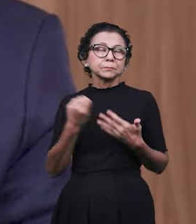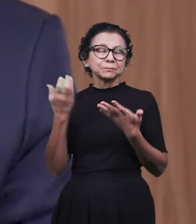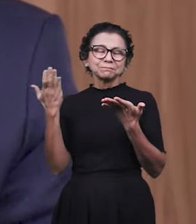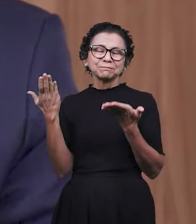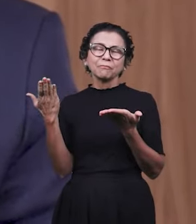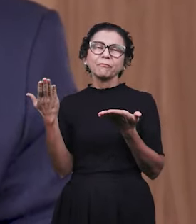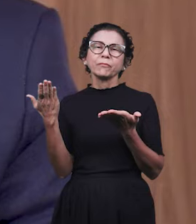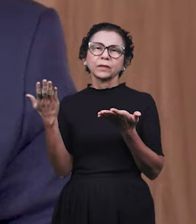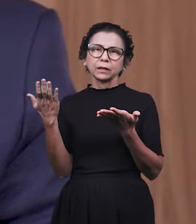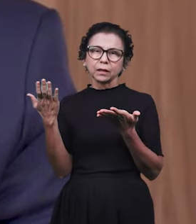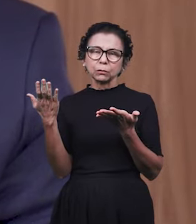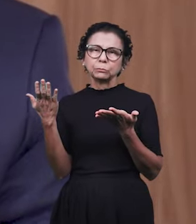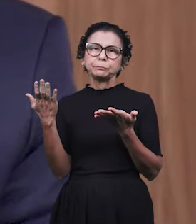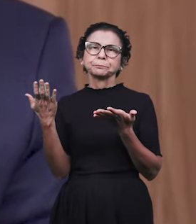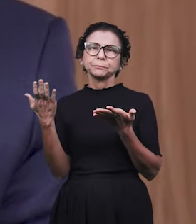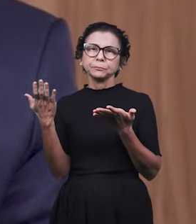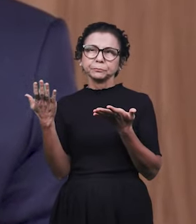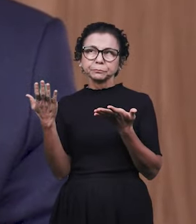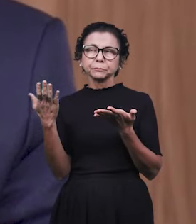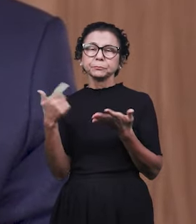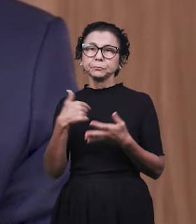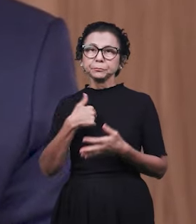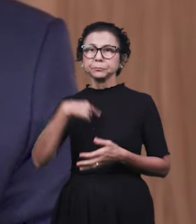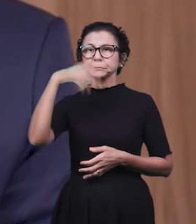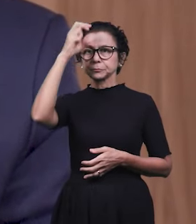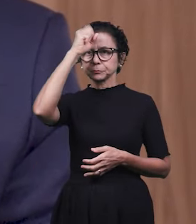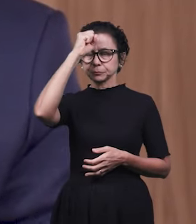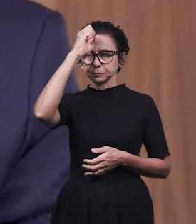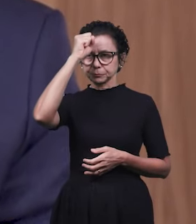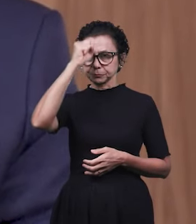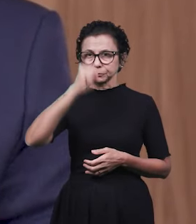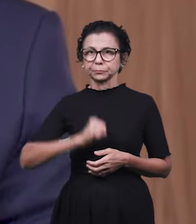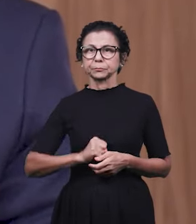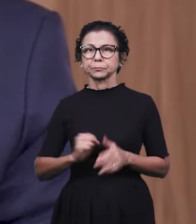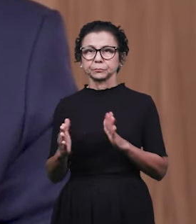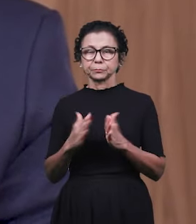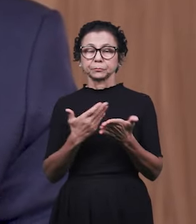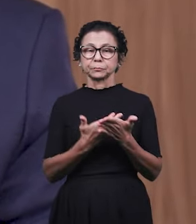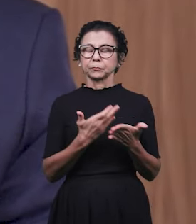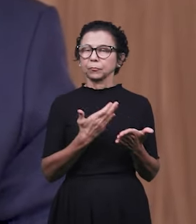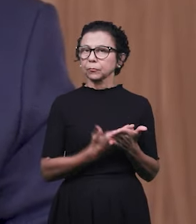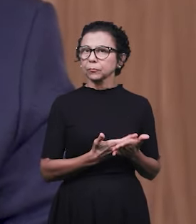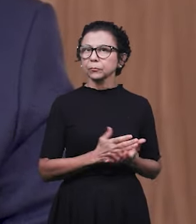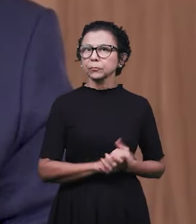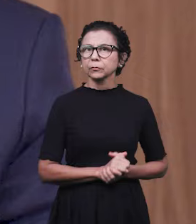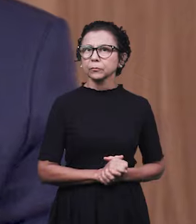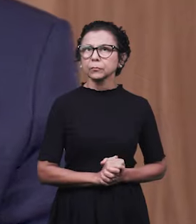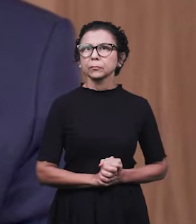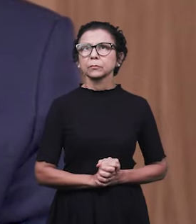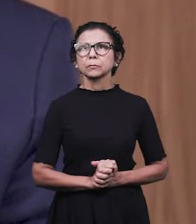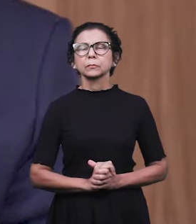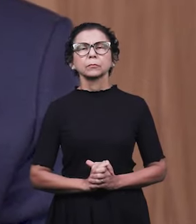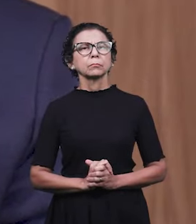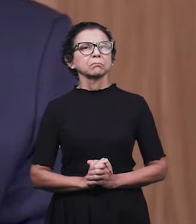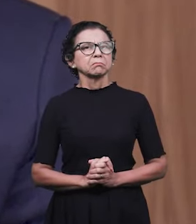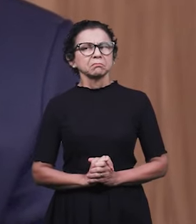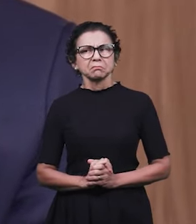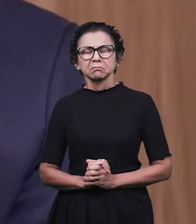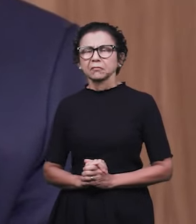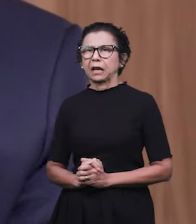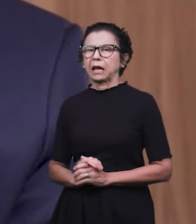altar do Senhor. Uma coisa que eu aprendi nos meus estudos, eu nunca deixei de frequentar o culto, de